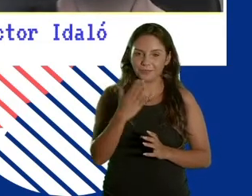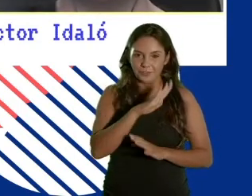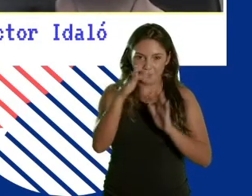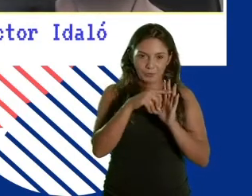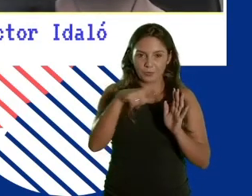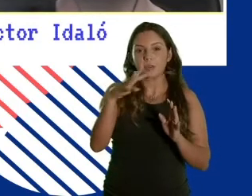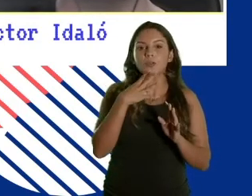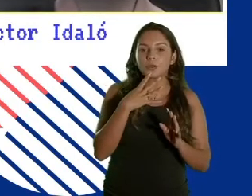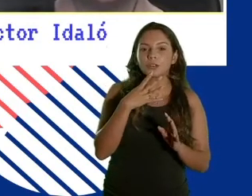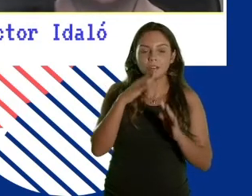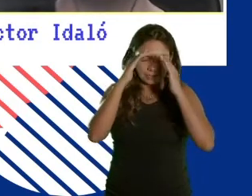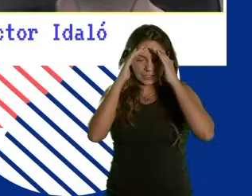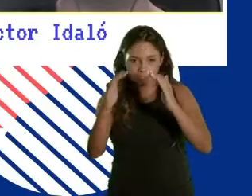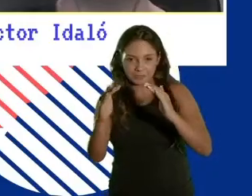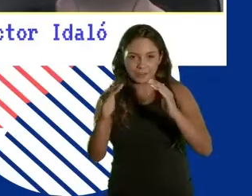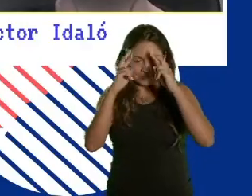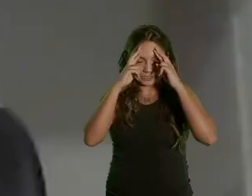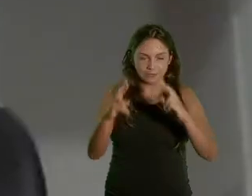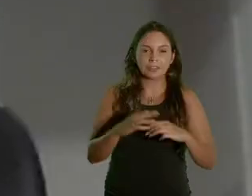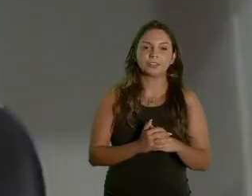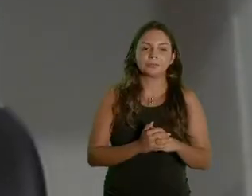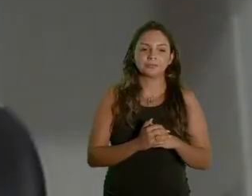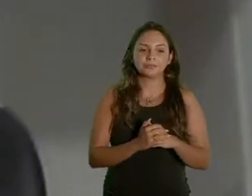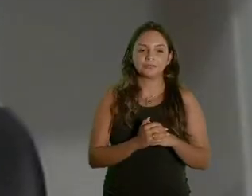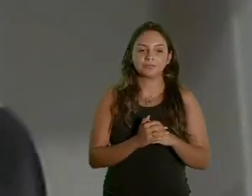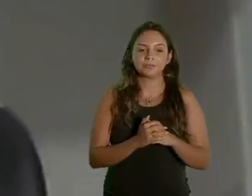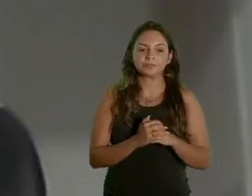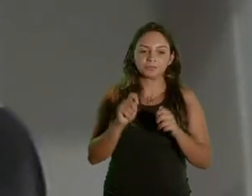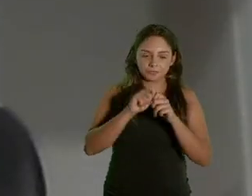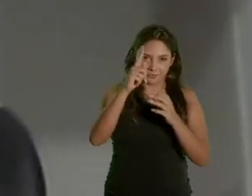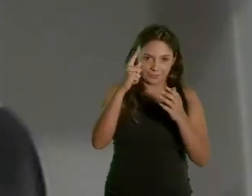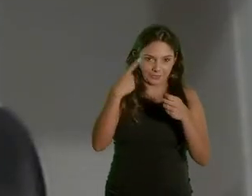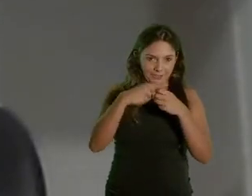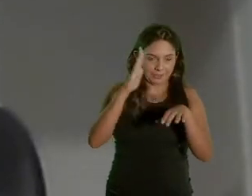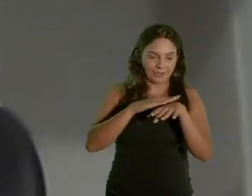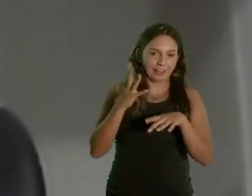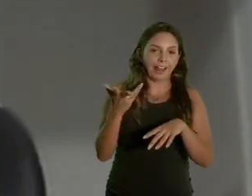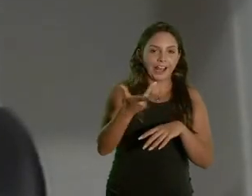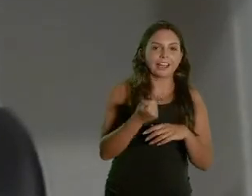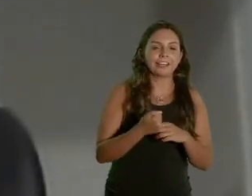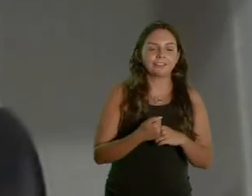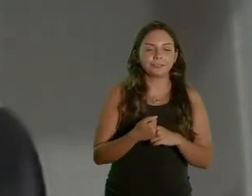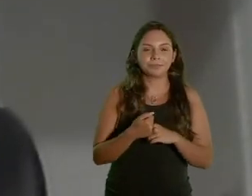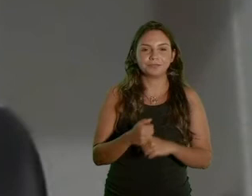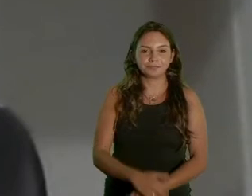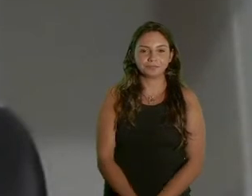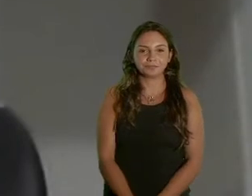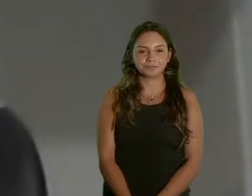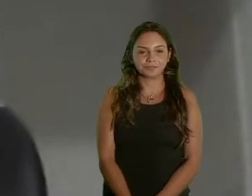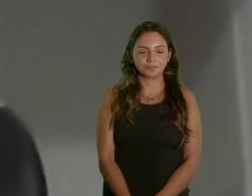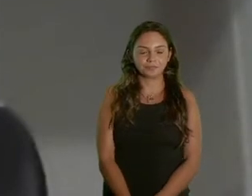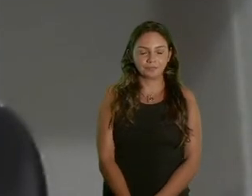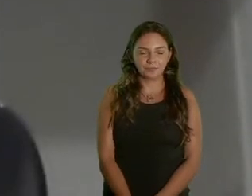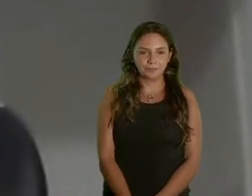se conhecem, todos se respeitam, isso é que faz a cidade cada vez mais incrível, né?